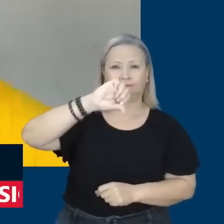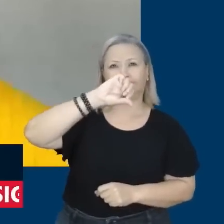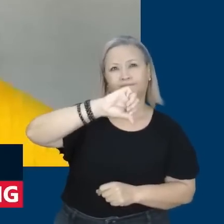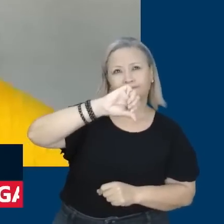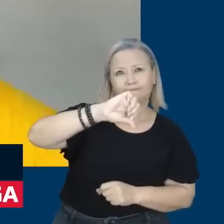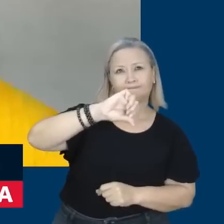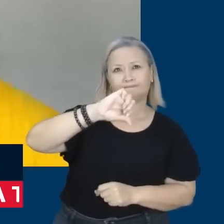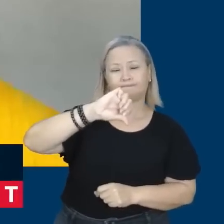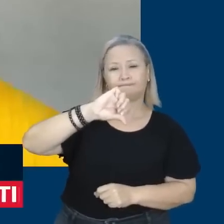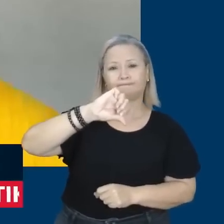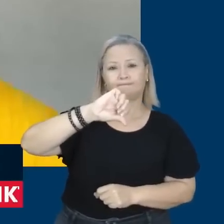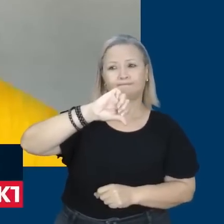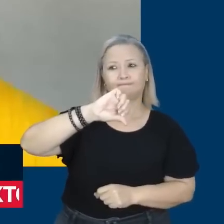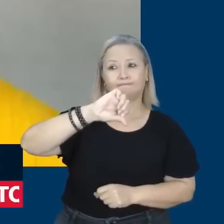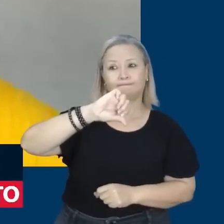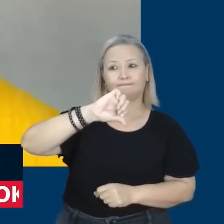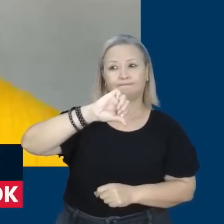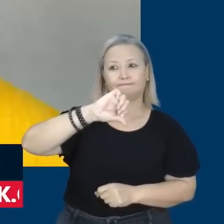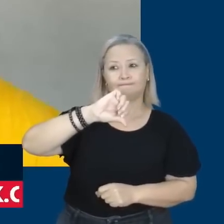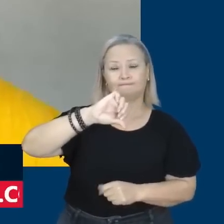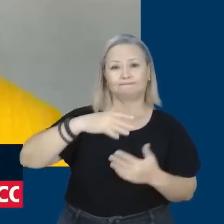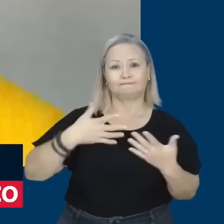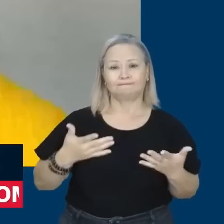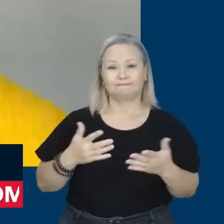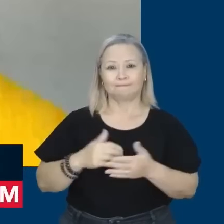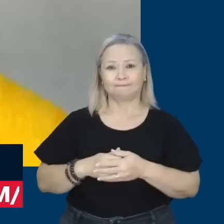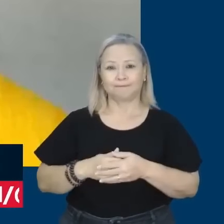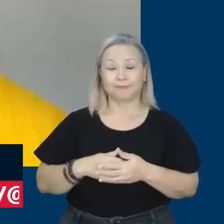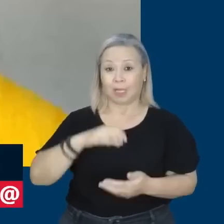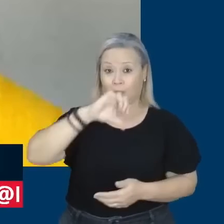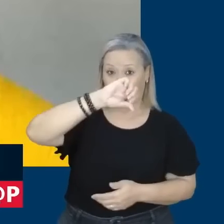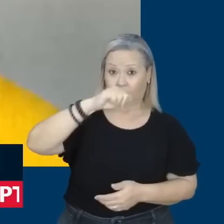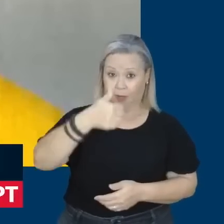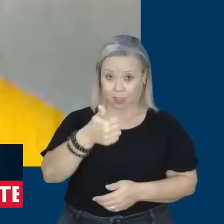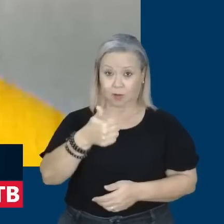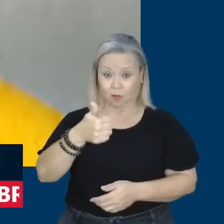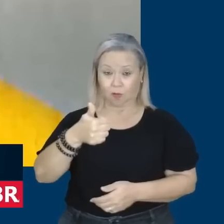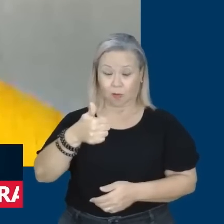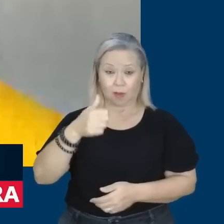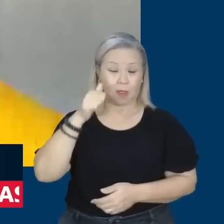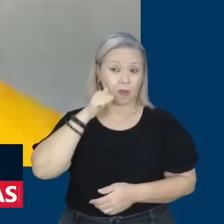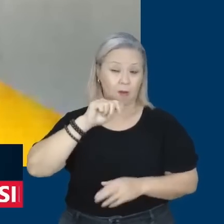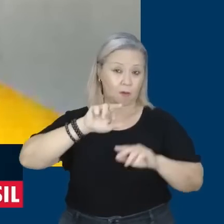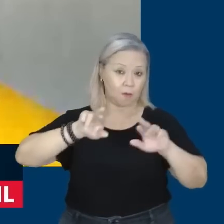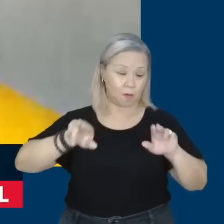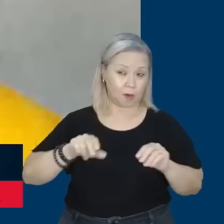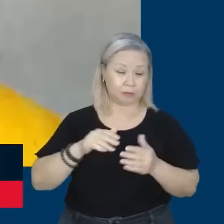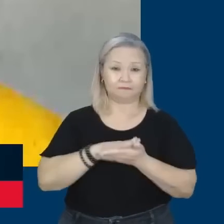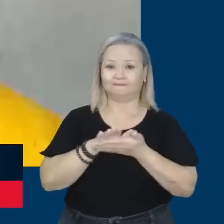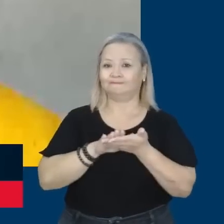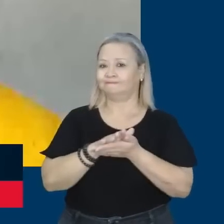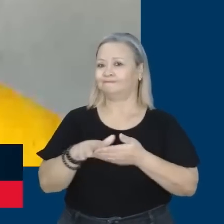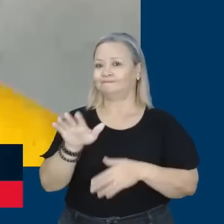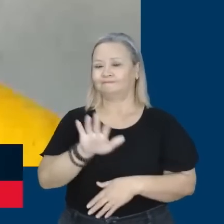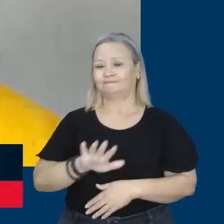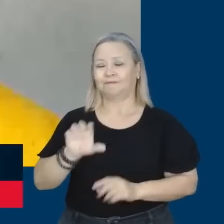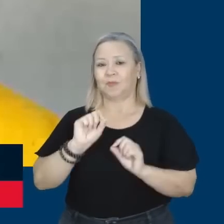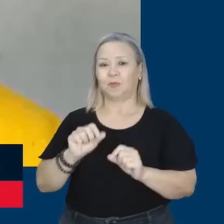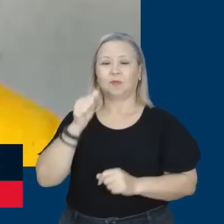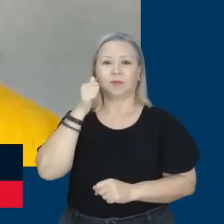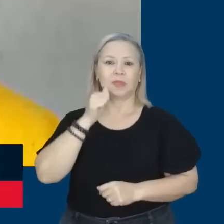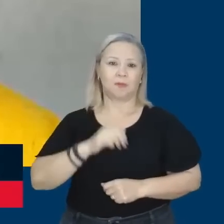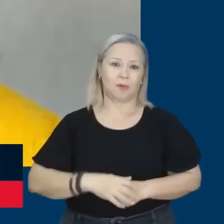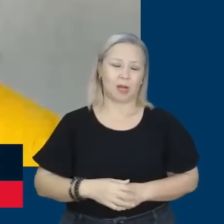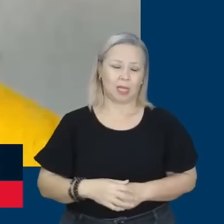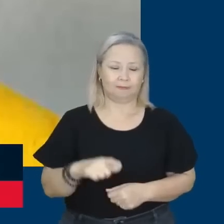90, ai meu Deus, me fugiu, 91 mulheres, que nem todas são mulheres